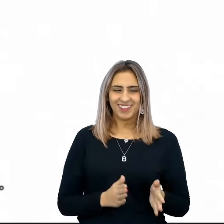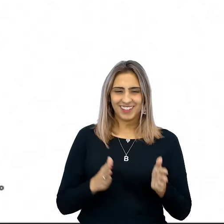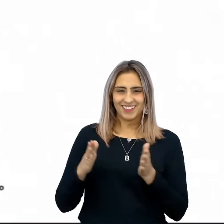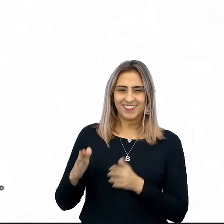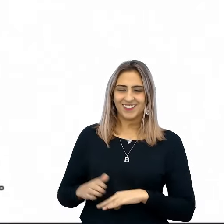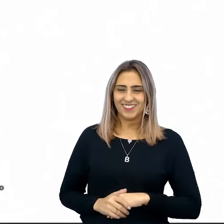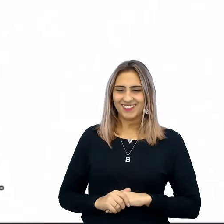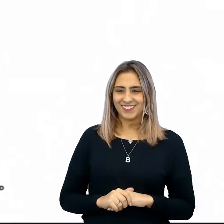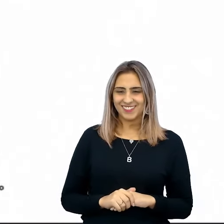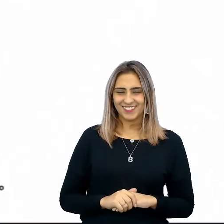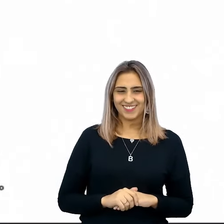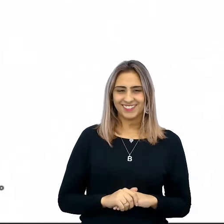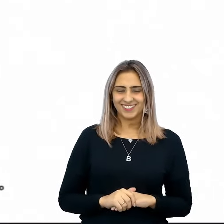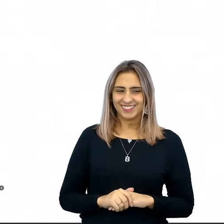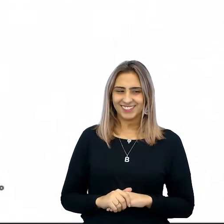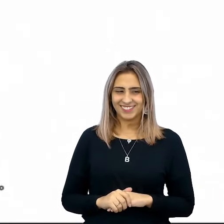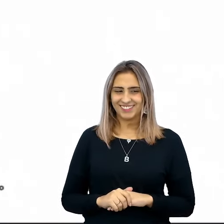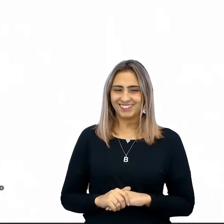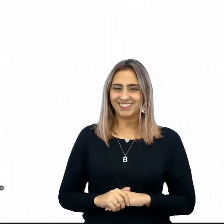aqui